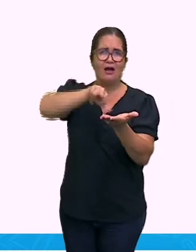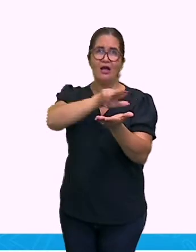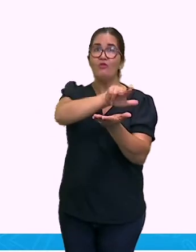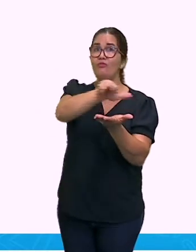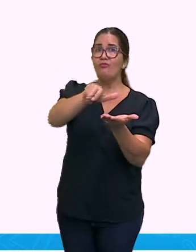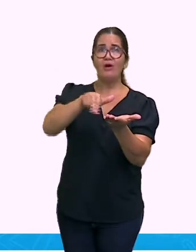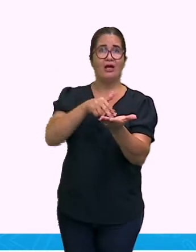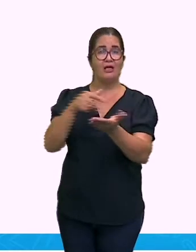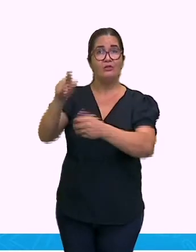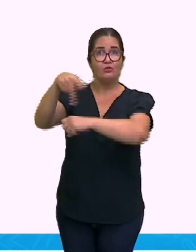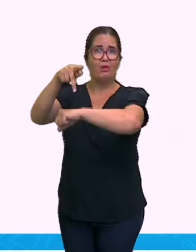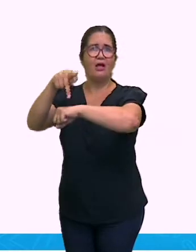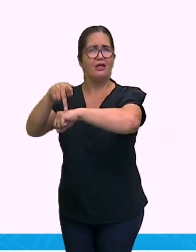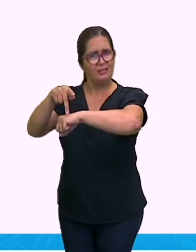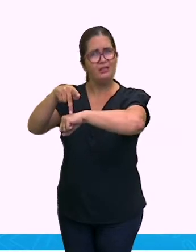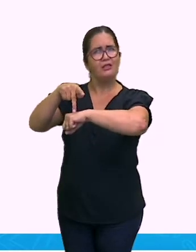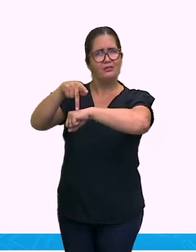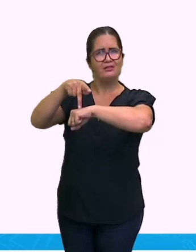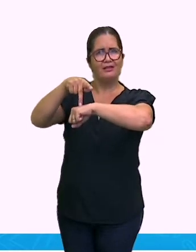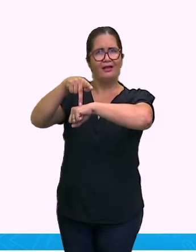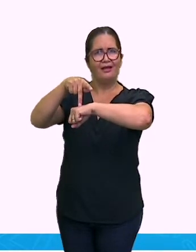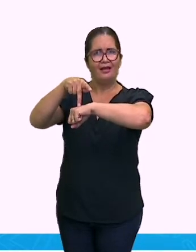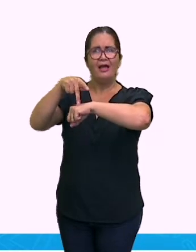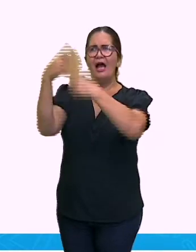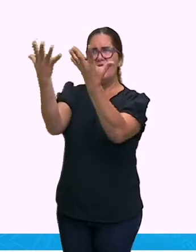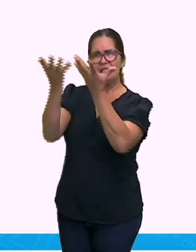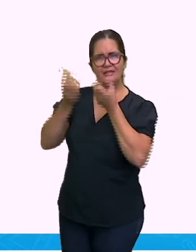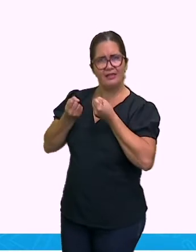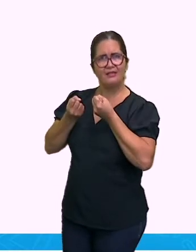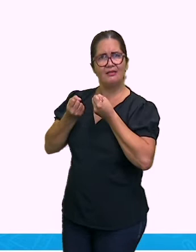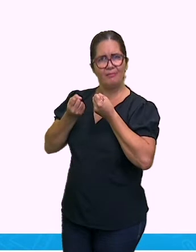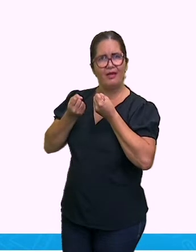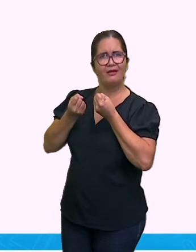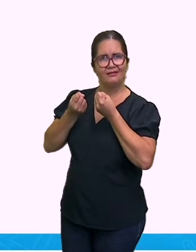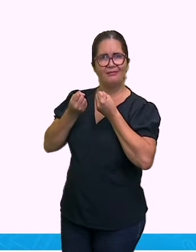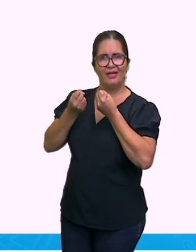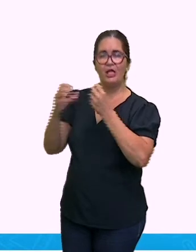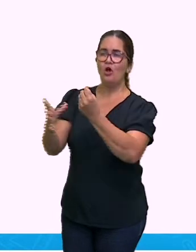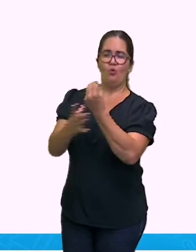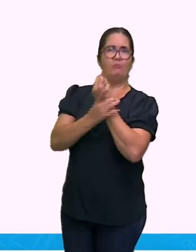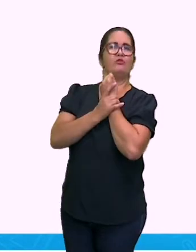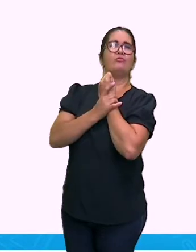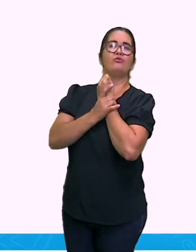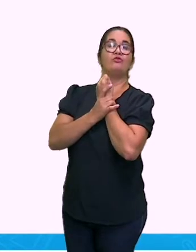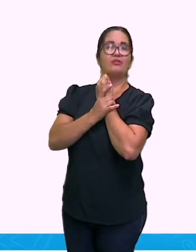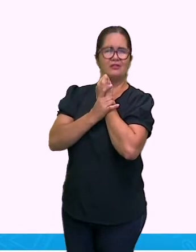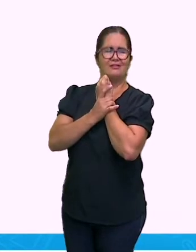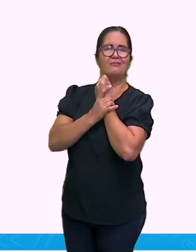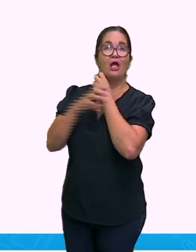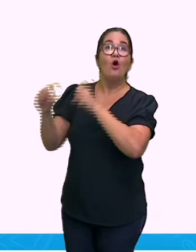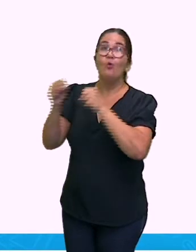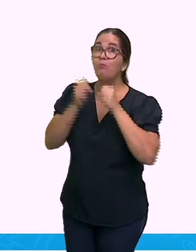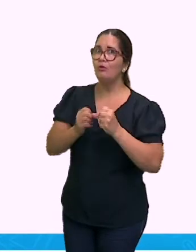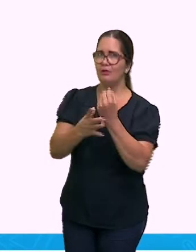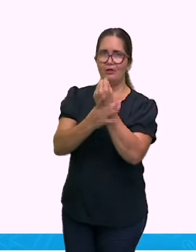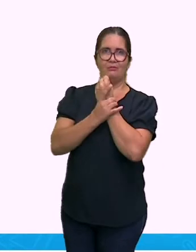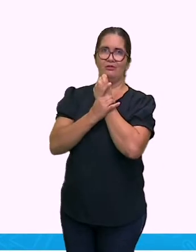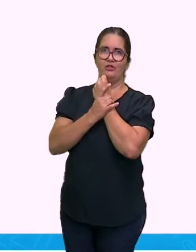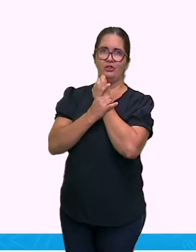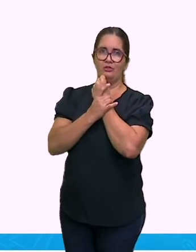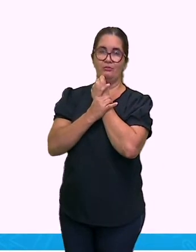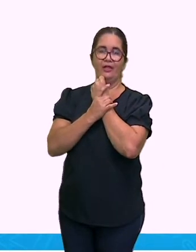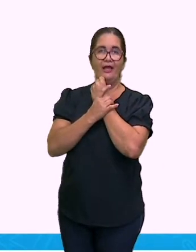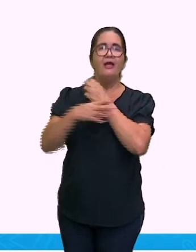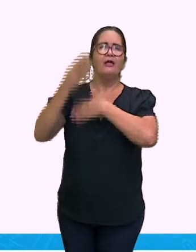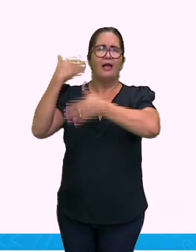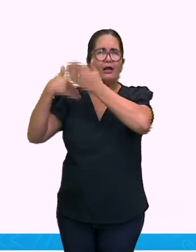absolutista, ele ramificou. Esses estados absolutistas, como a França, limitou o poder da